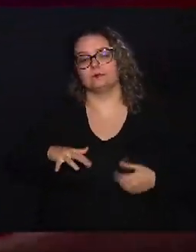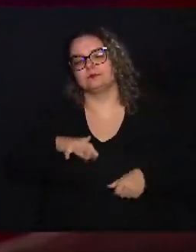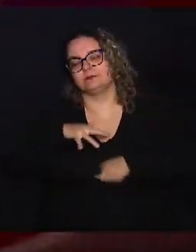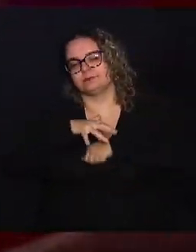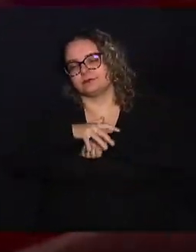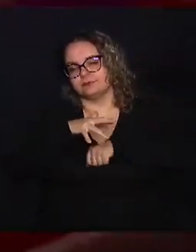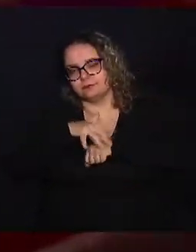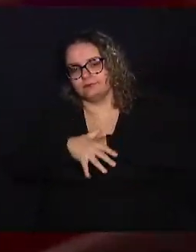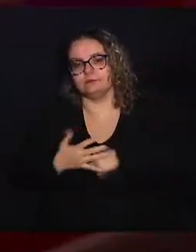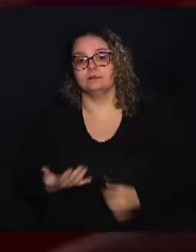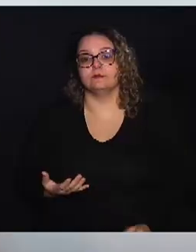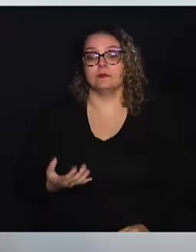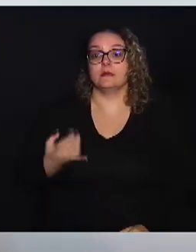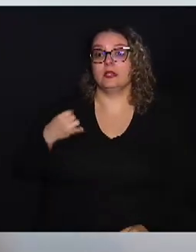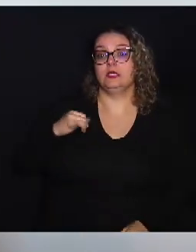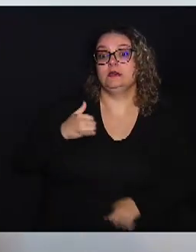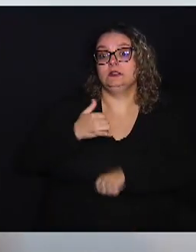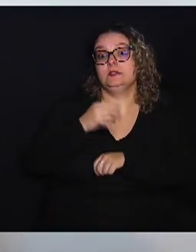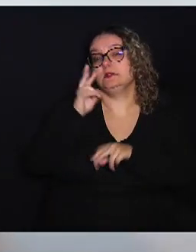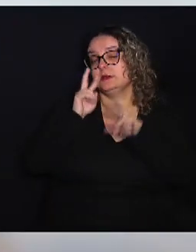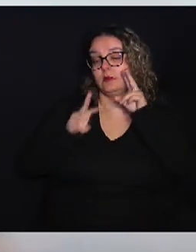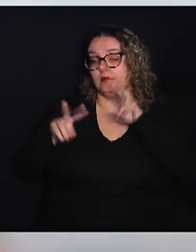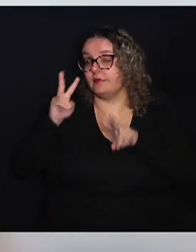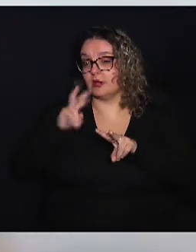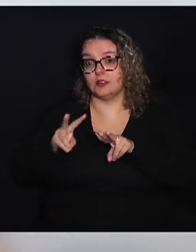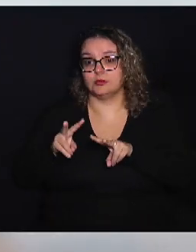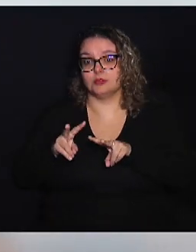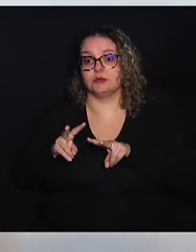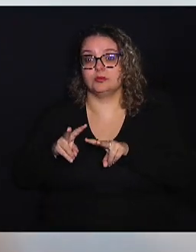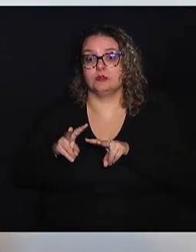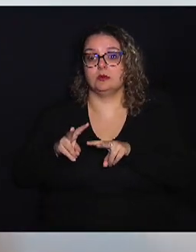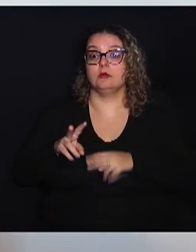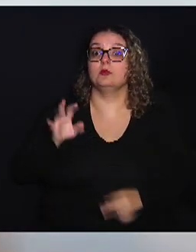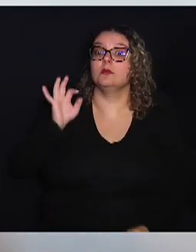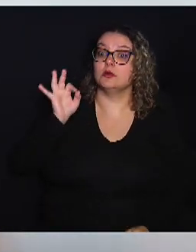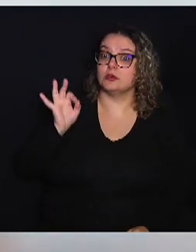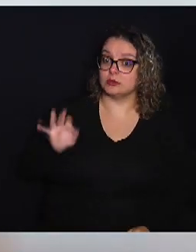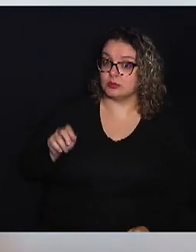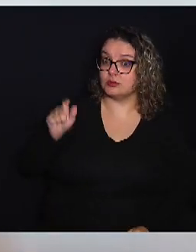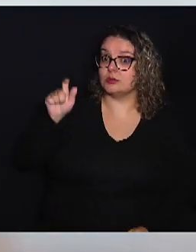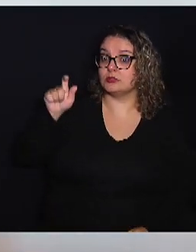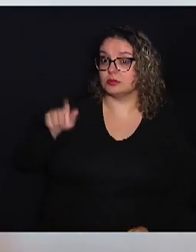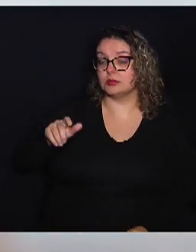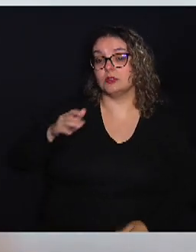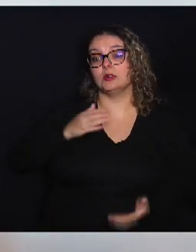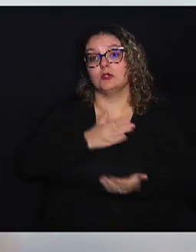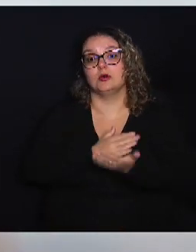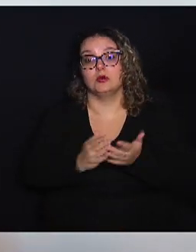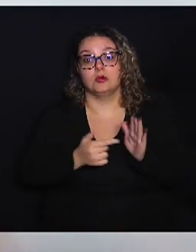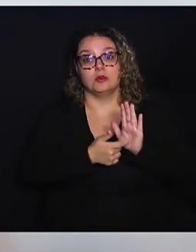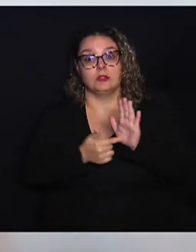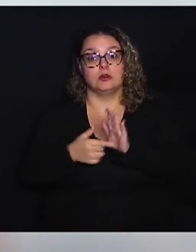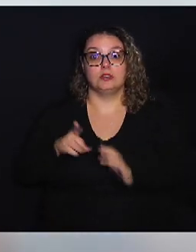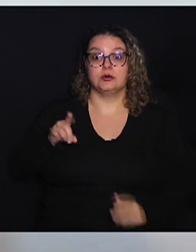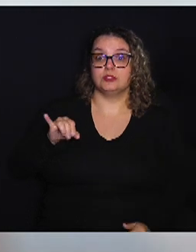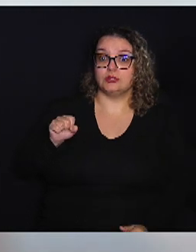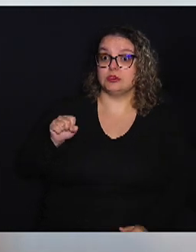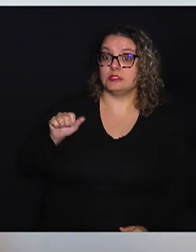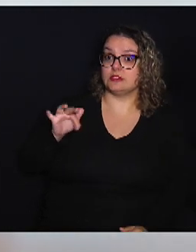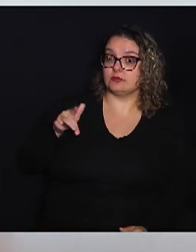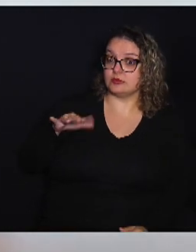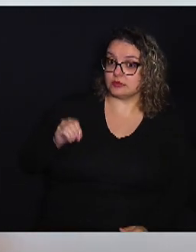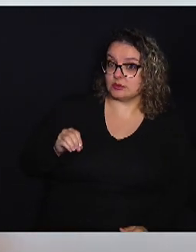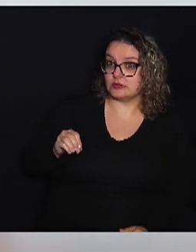inflamada. Se eu olho isso, por exemplo, já muito provavelmente é uma pessoa que já começa a apresentar uma disfunção na insulina,